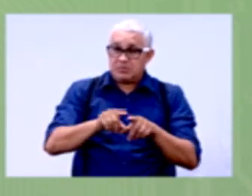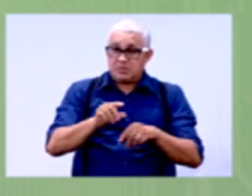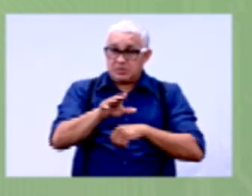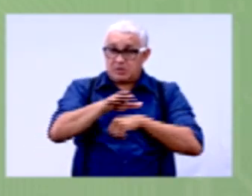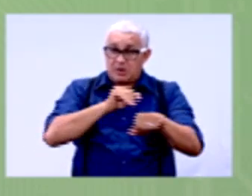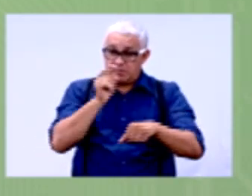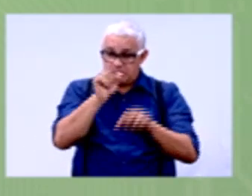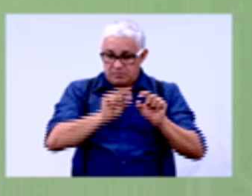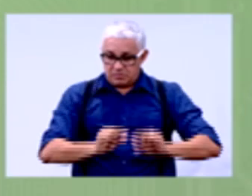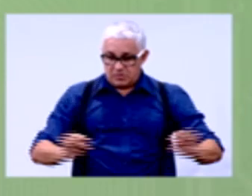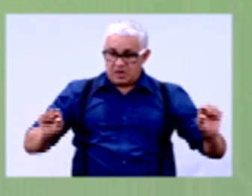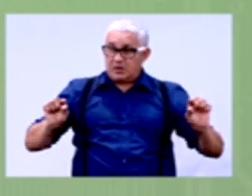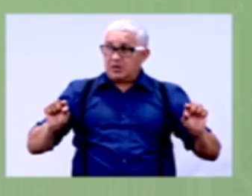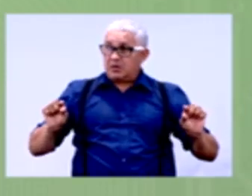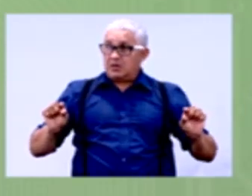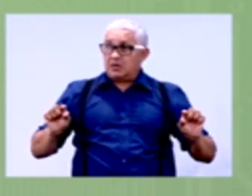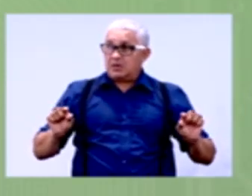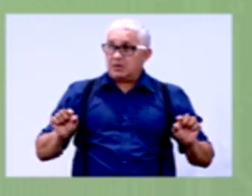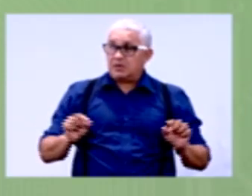aqui embaixo,